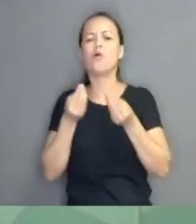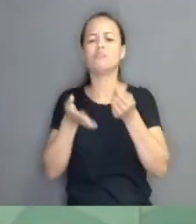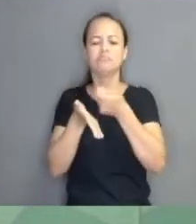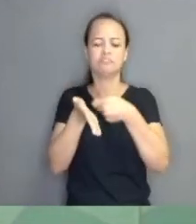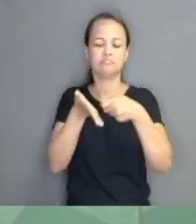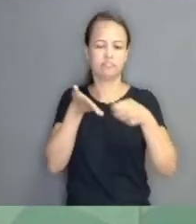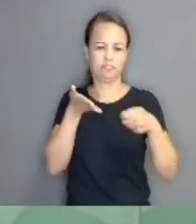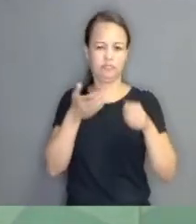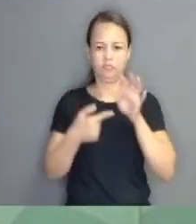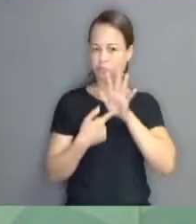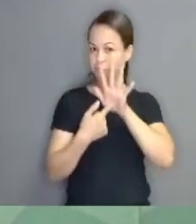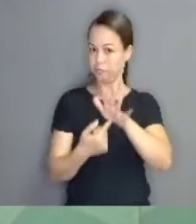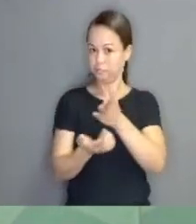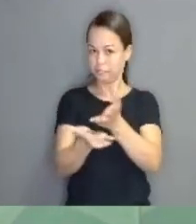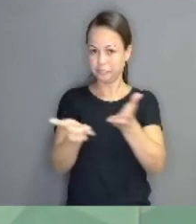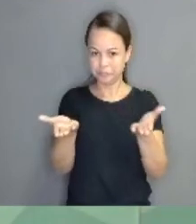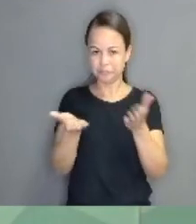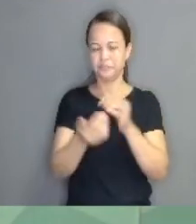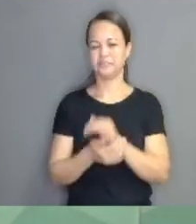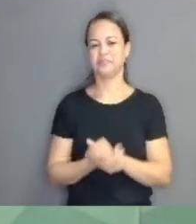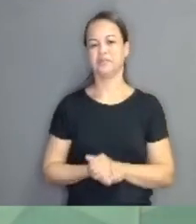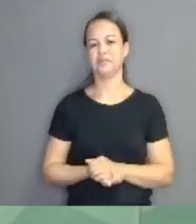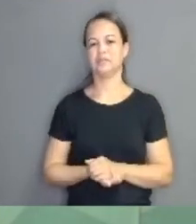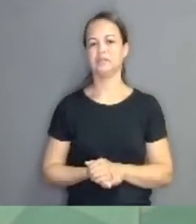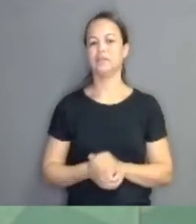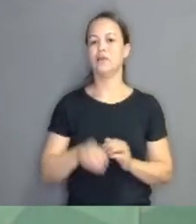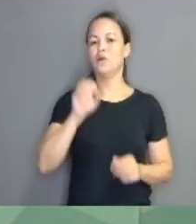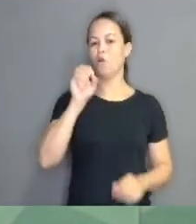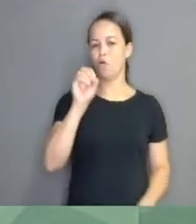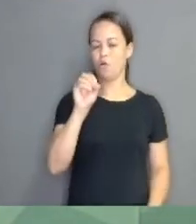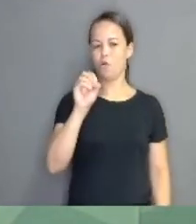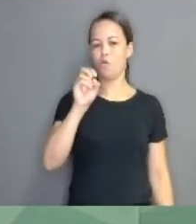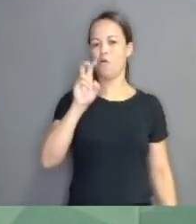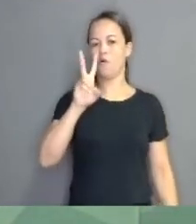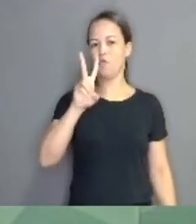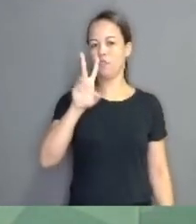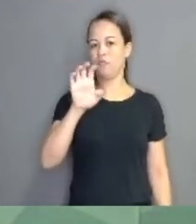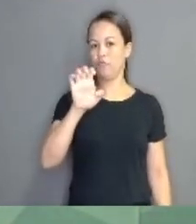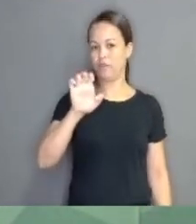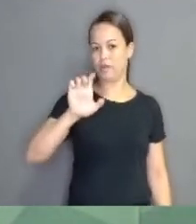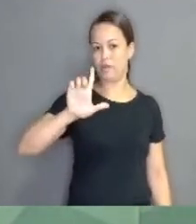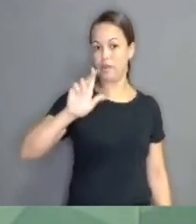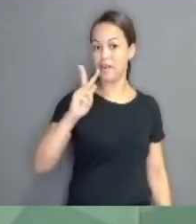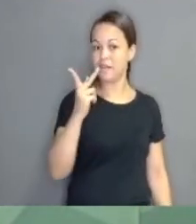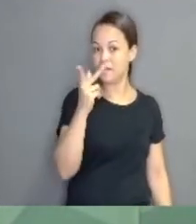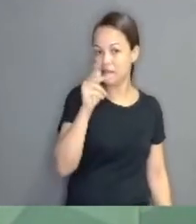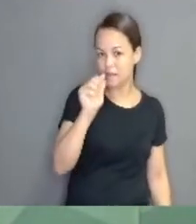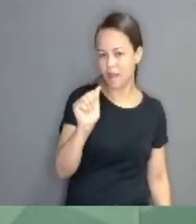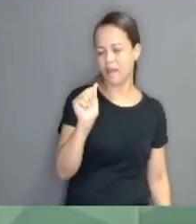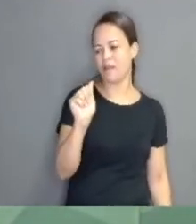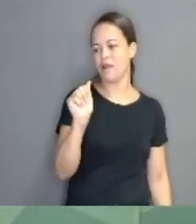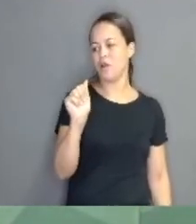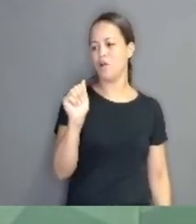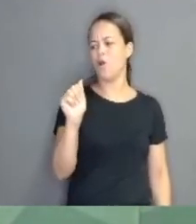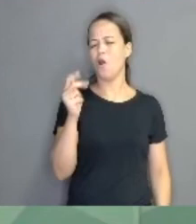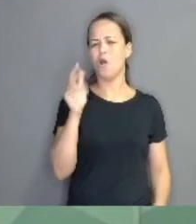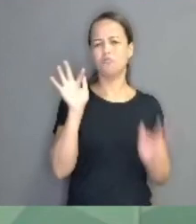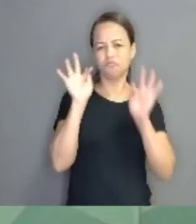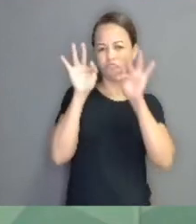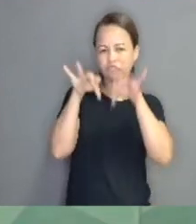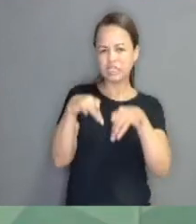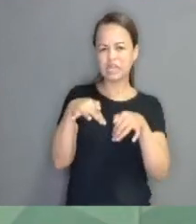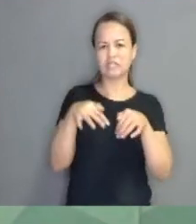vou mostrar para vocês e o ovelha Olha o finalzinho de a b